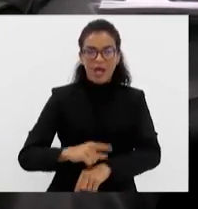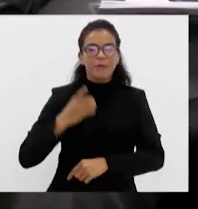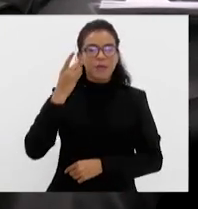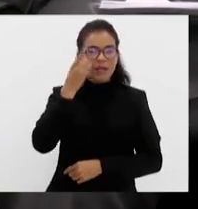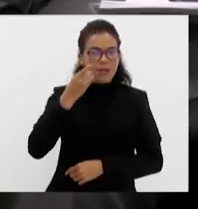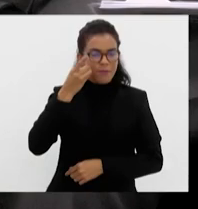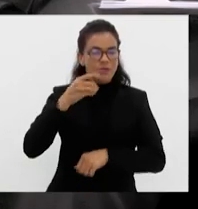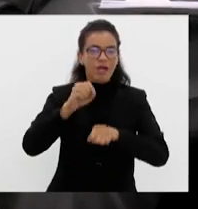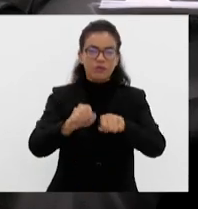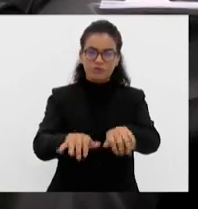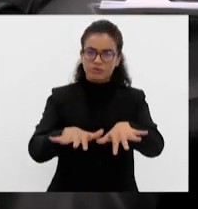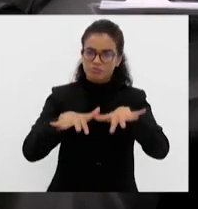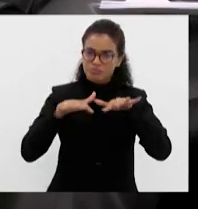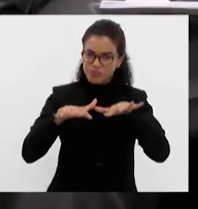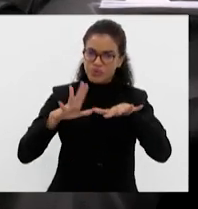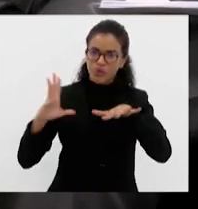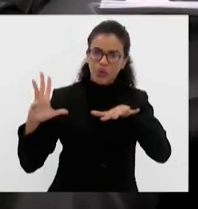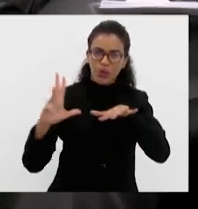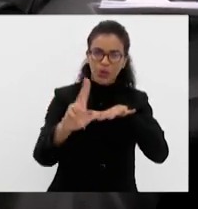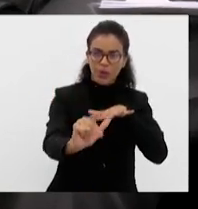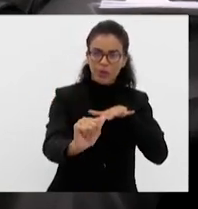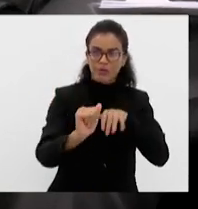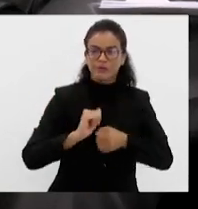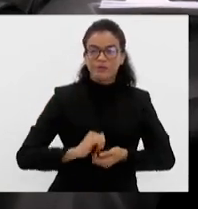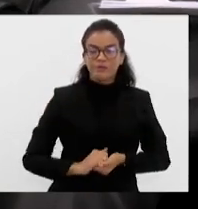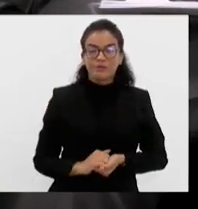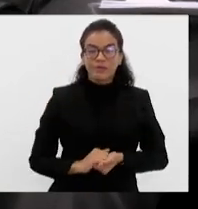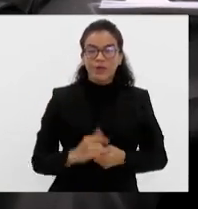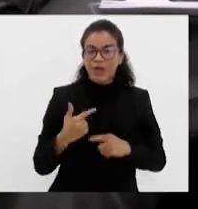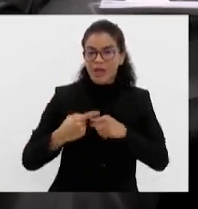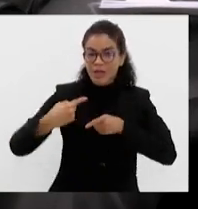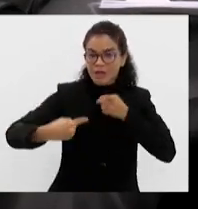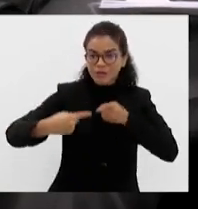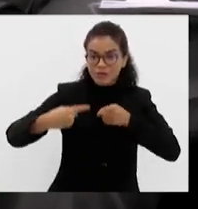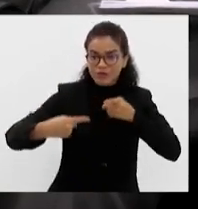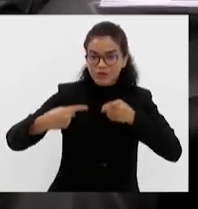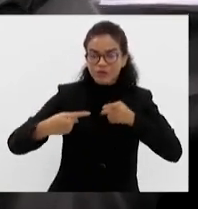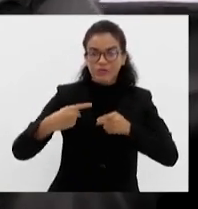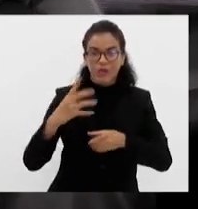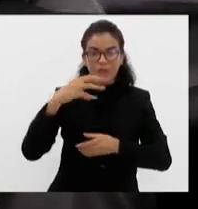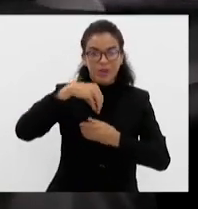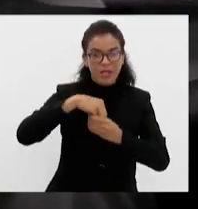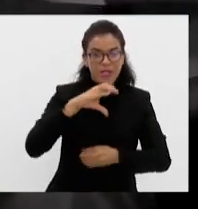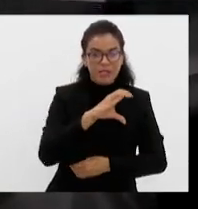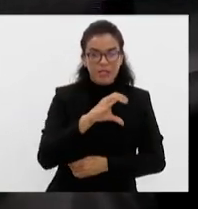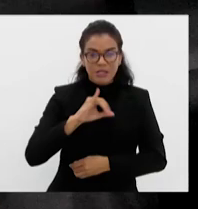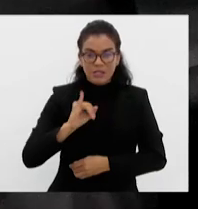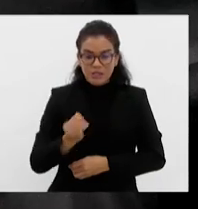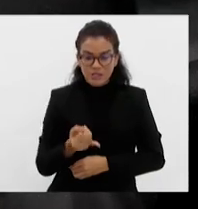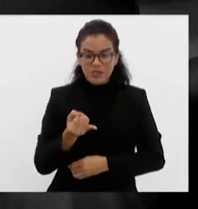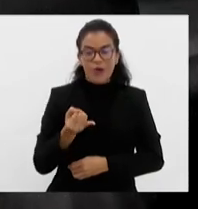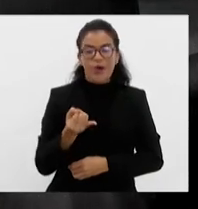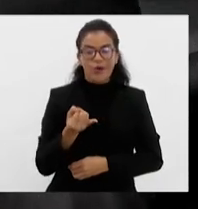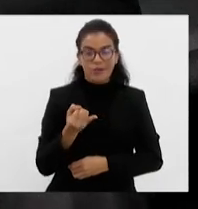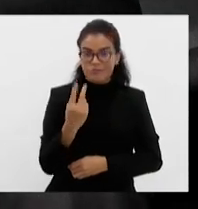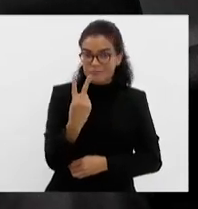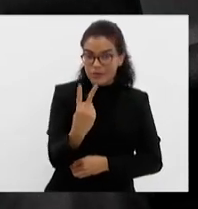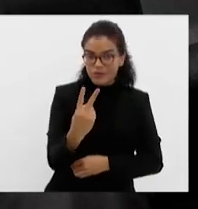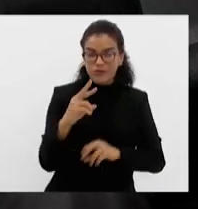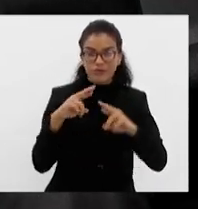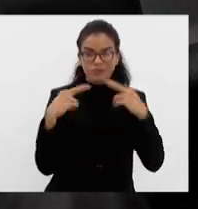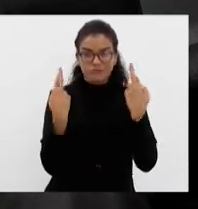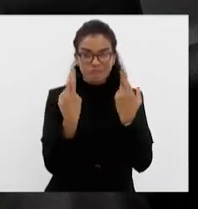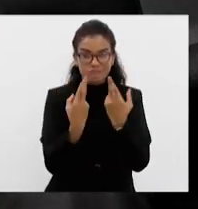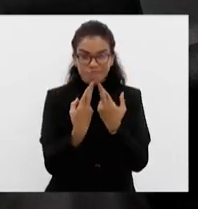Assembleia Legislativa como um todo. Eu acho que as discussões que nós tivemos na CCJ, nas duas reuniões, foram discussões